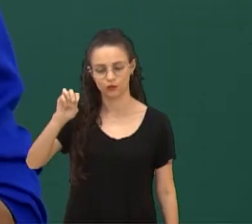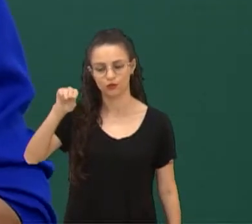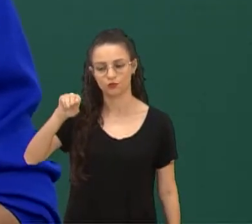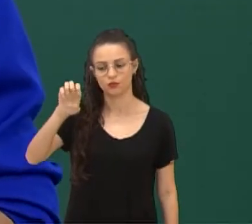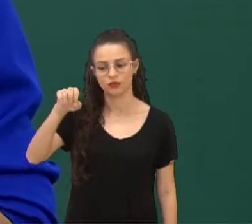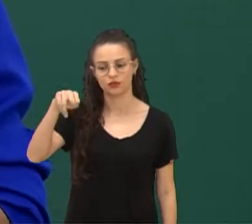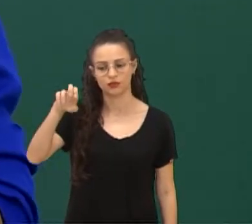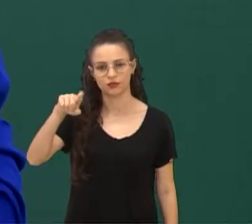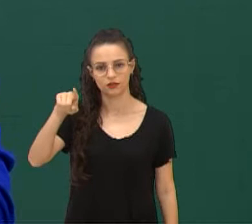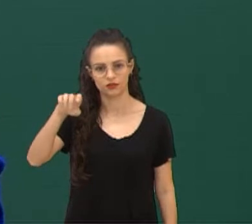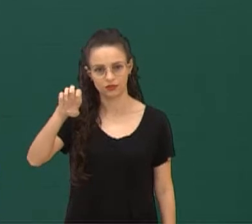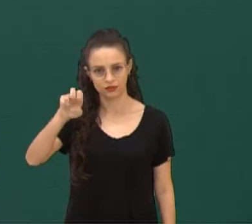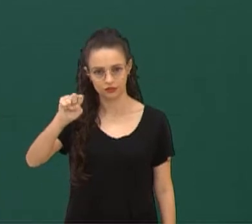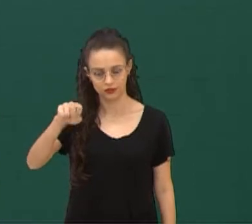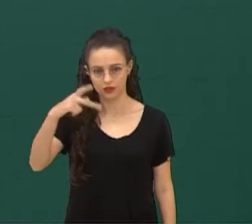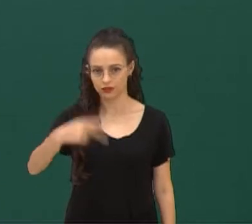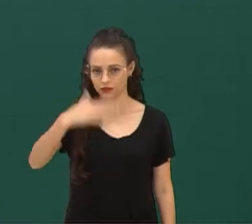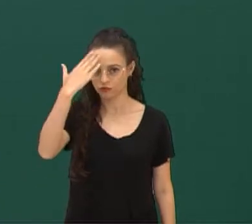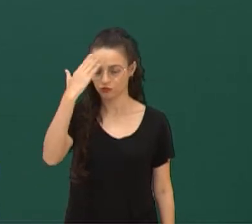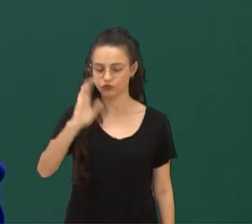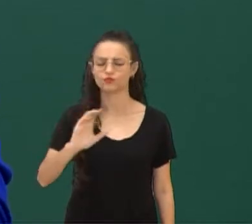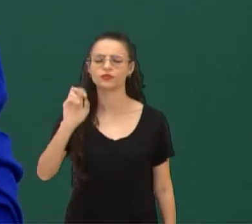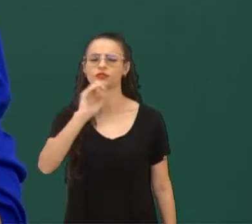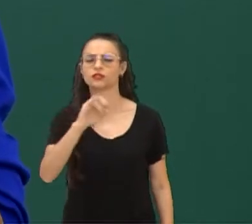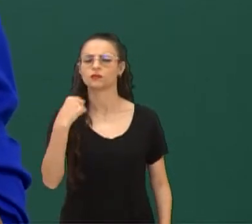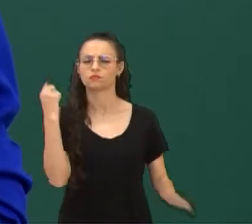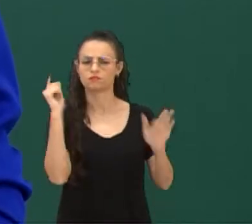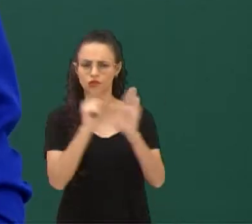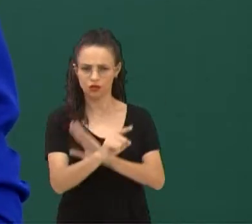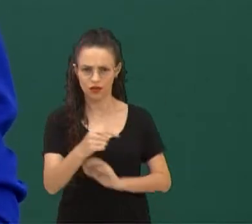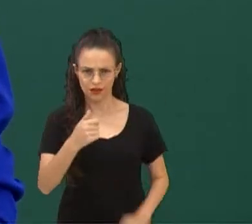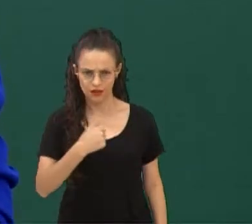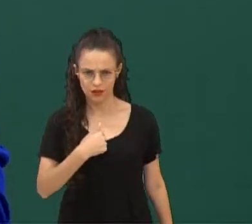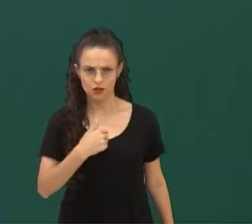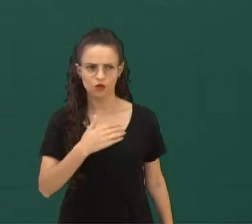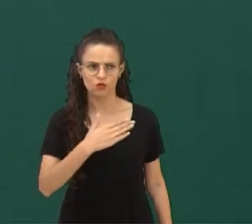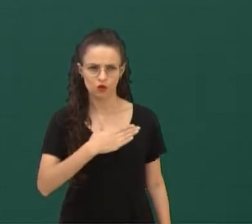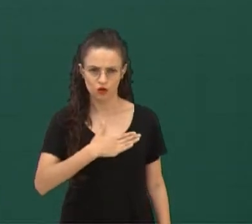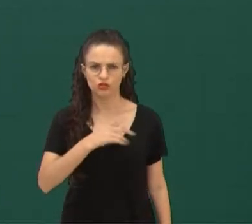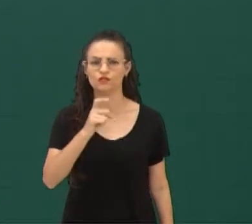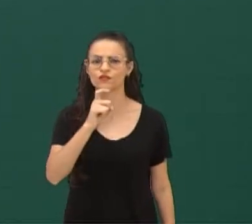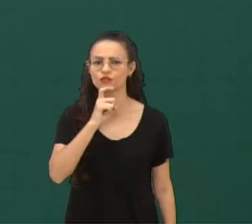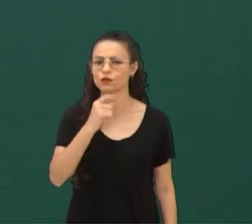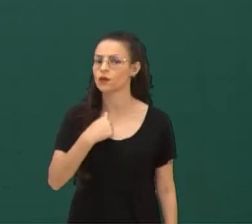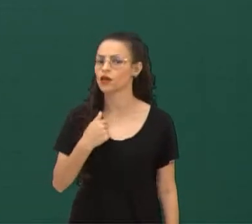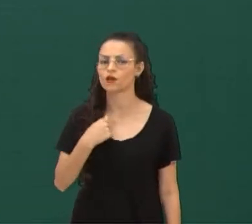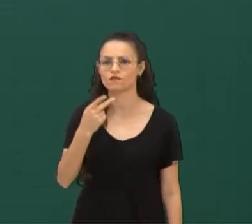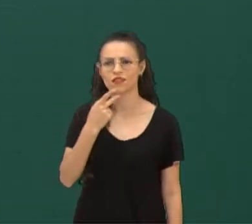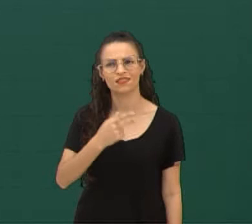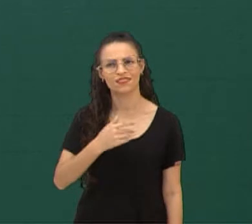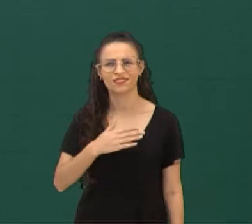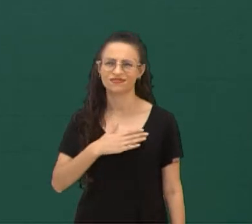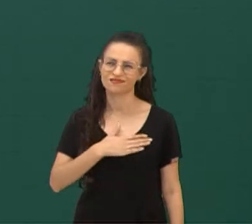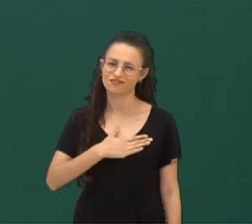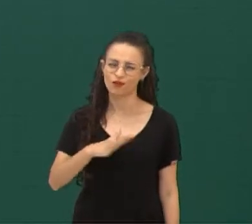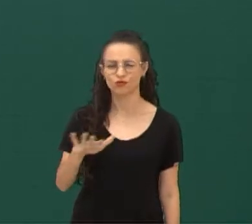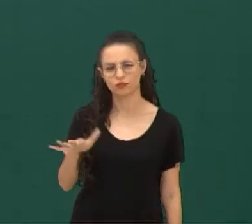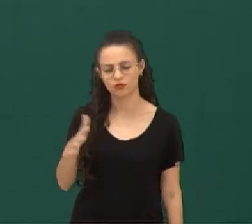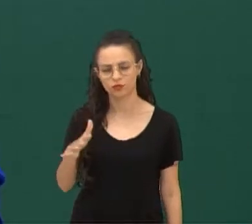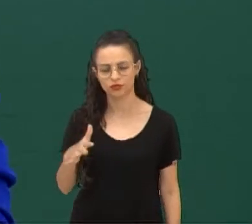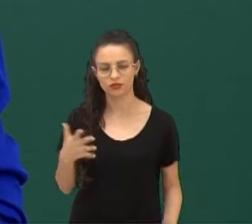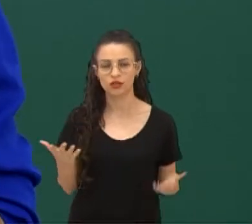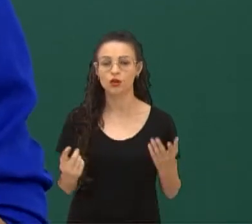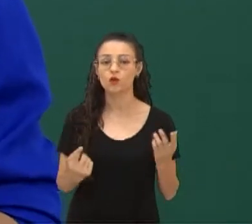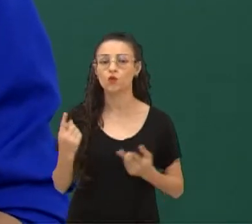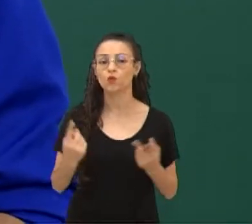diz assim se alguém perguntar se eu gosto de frio eu quero dizer não muito eu